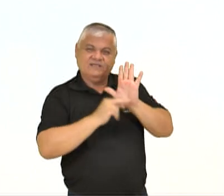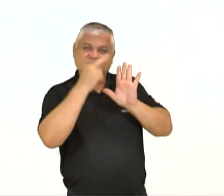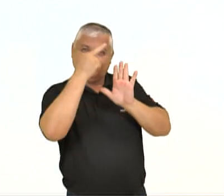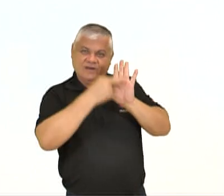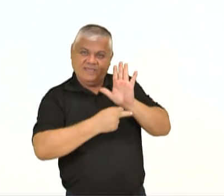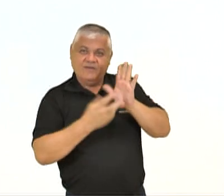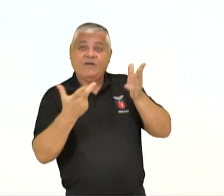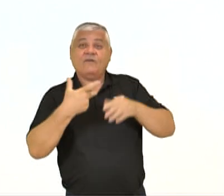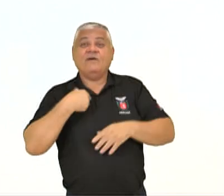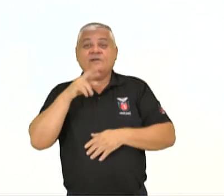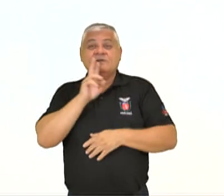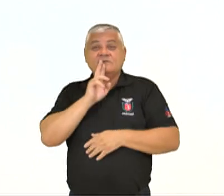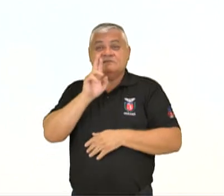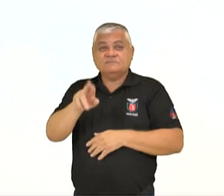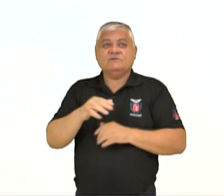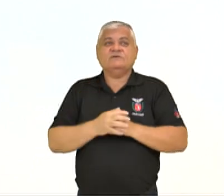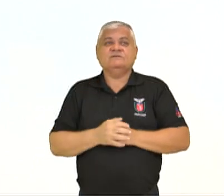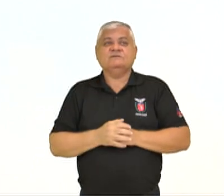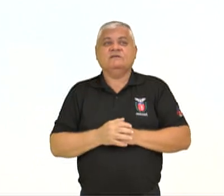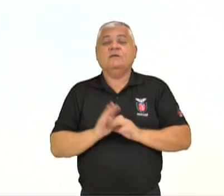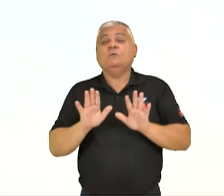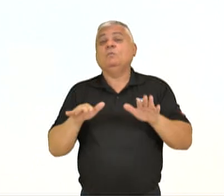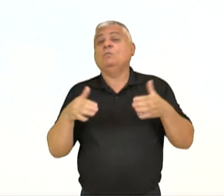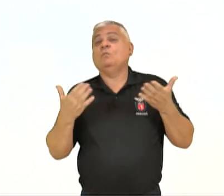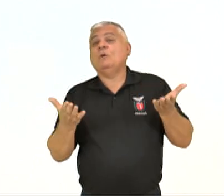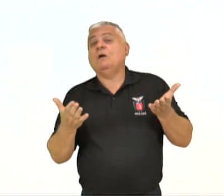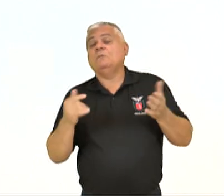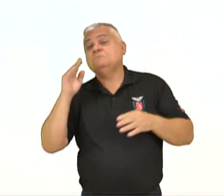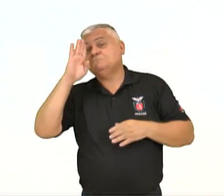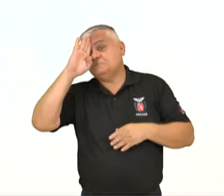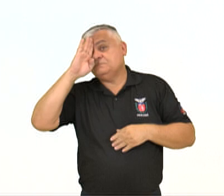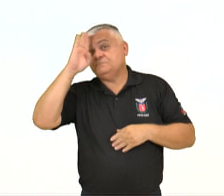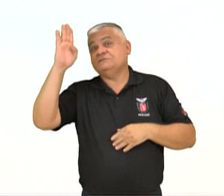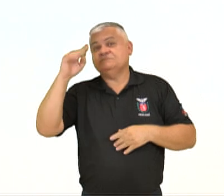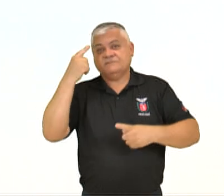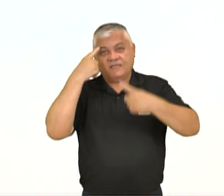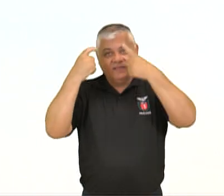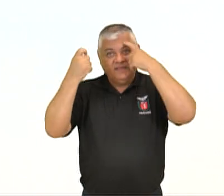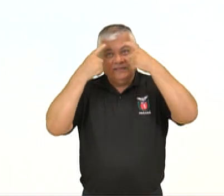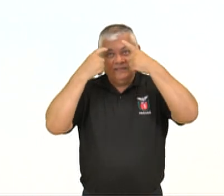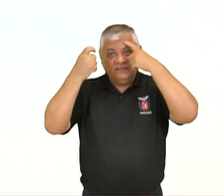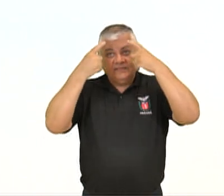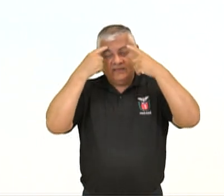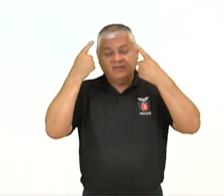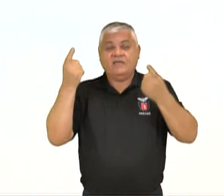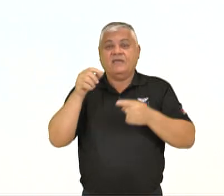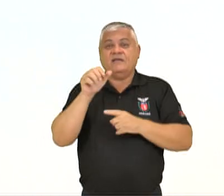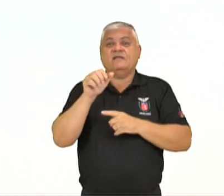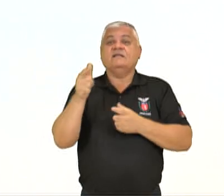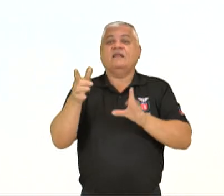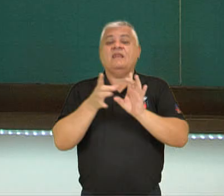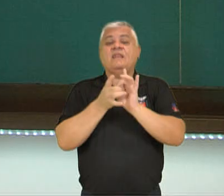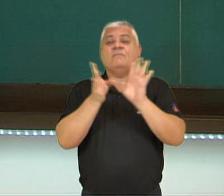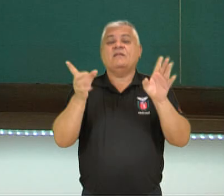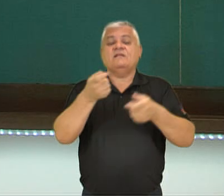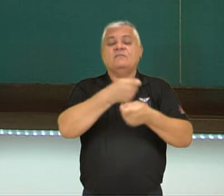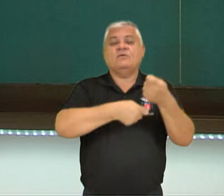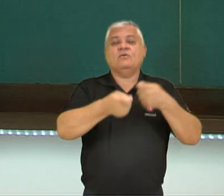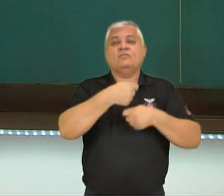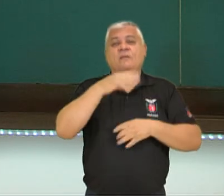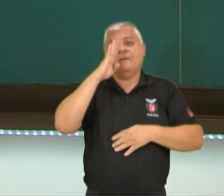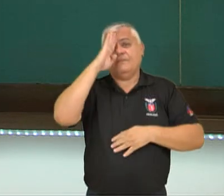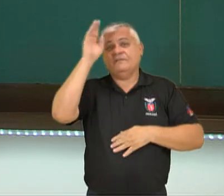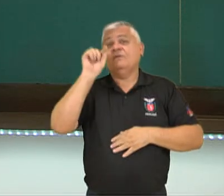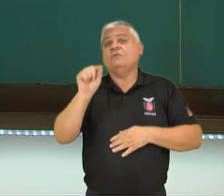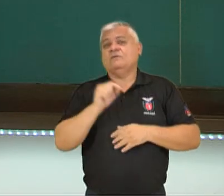vocês respondam. Quais são as principais ideias defendidas pelo liberalismo